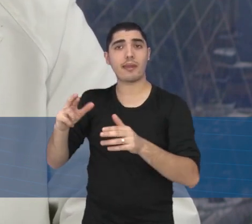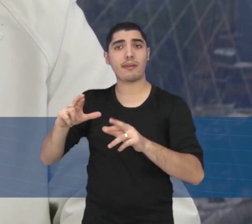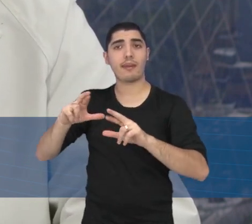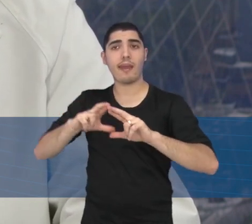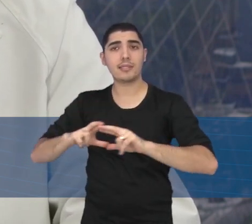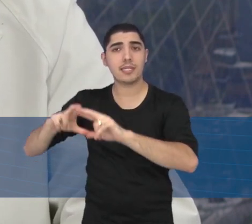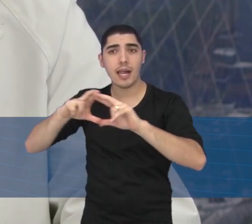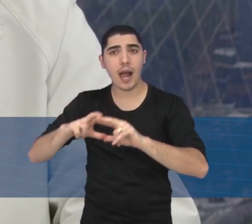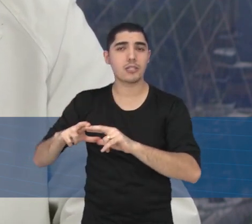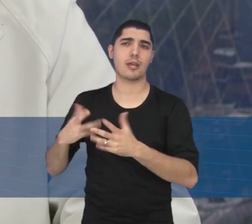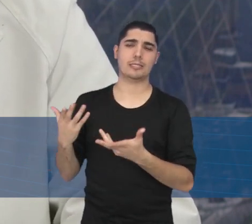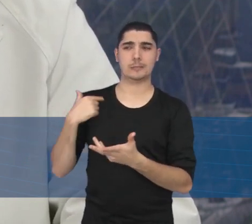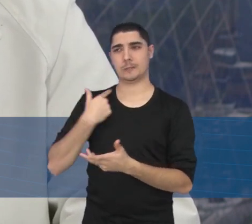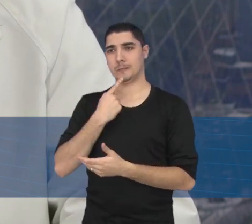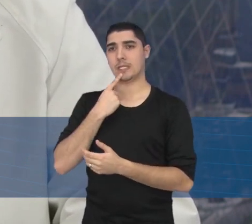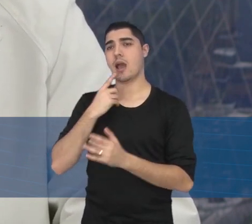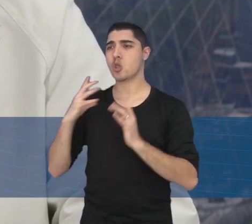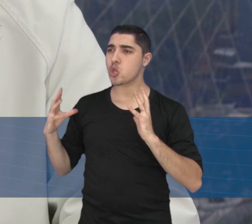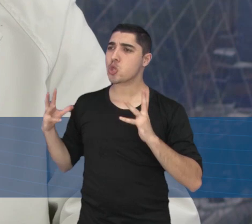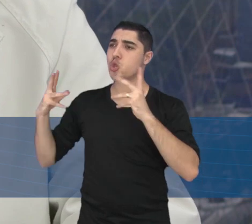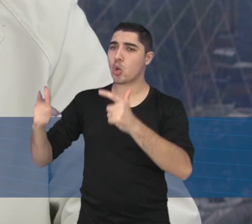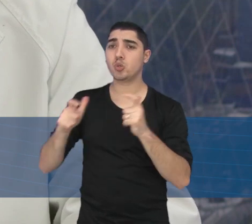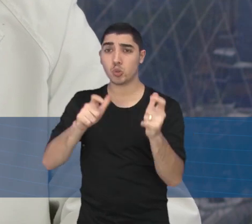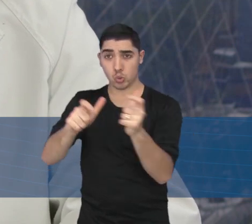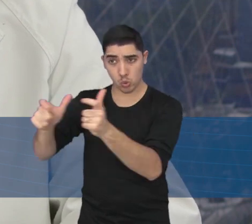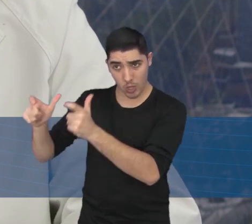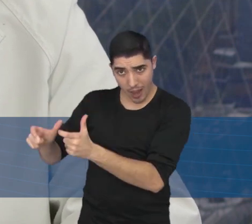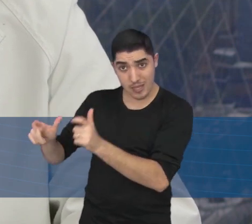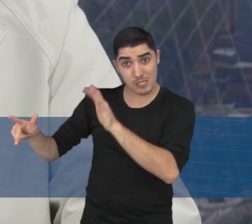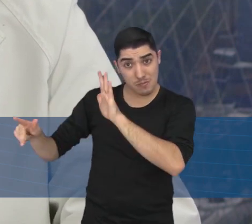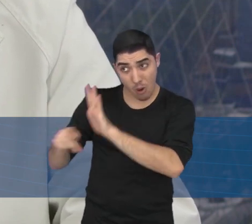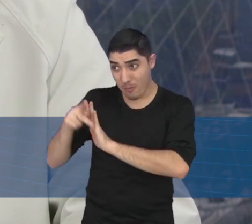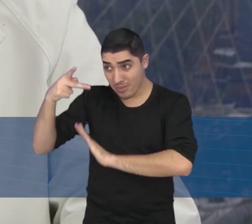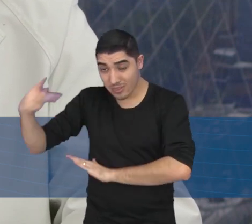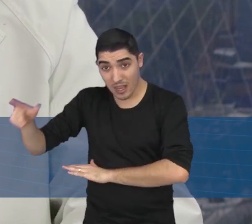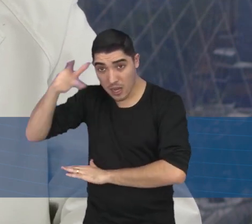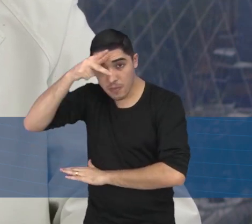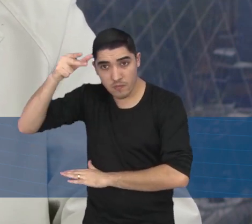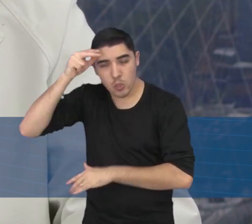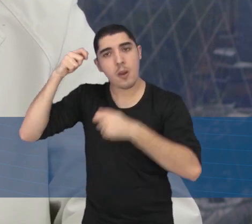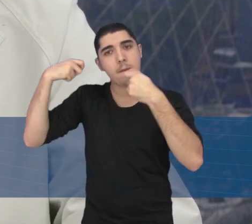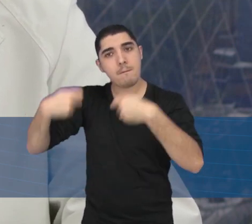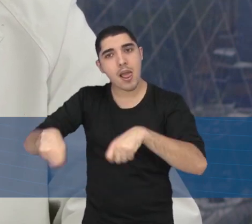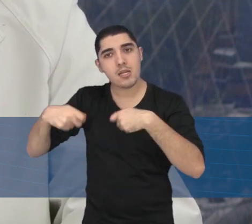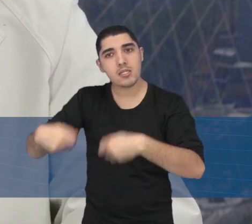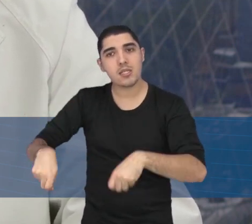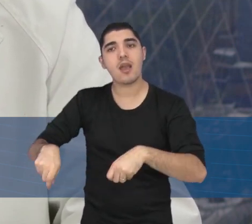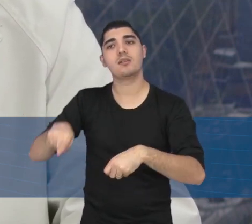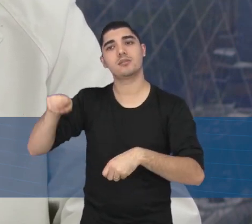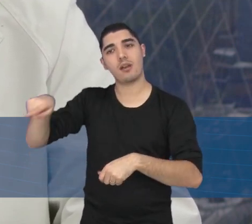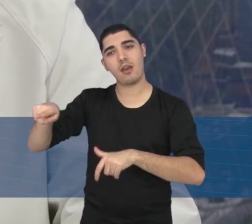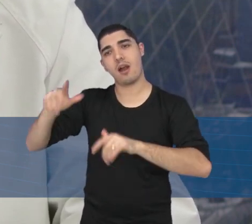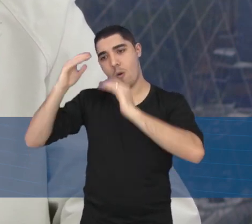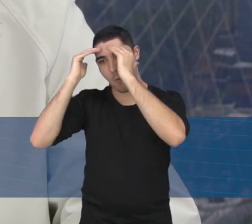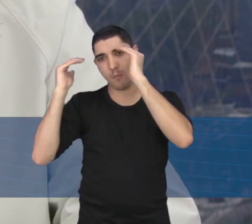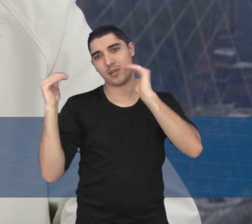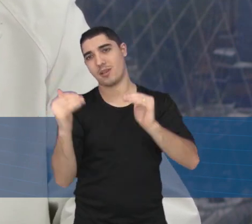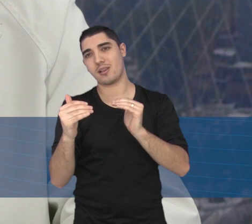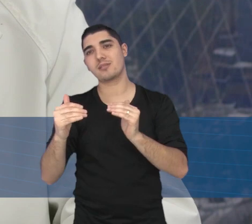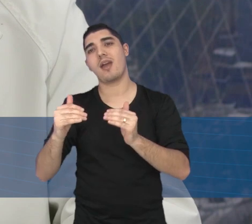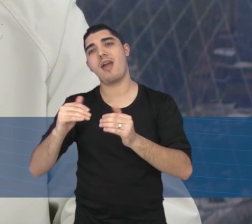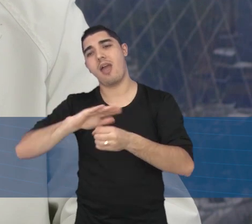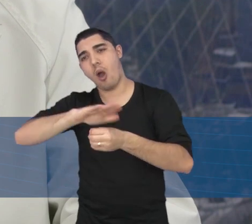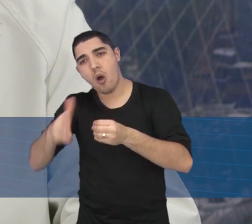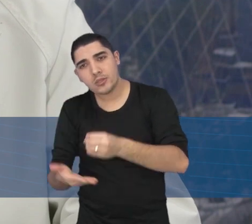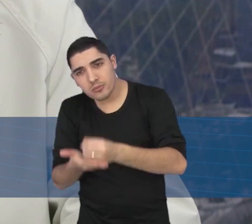pontos. Ficamos praticamente um ano fazendo isso, uma educação ambiental para os próprios servidores, para os próprios